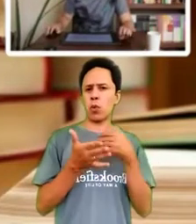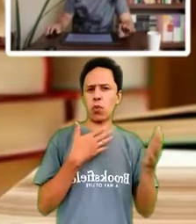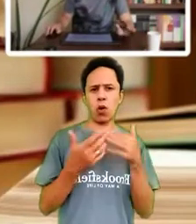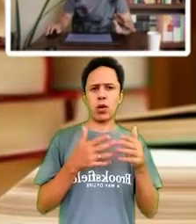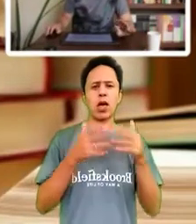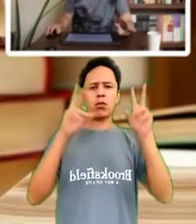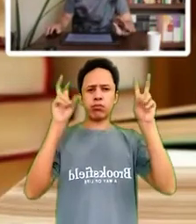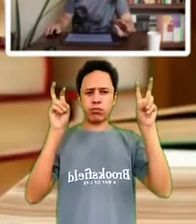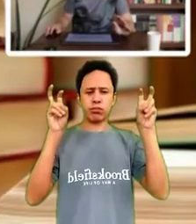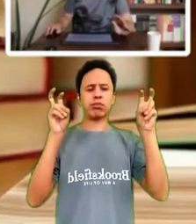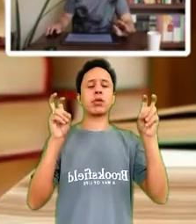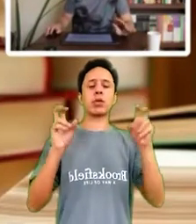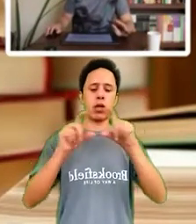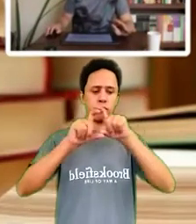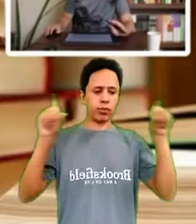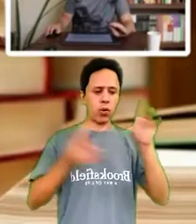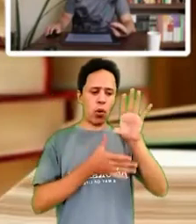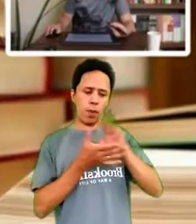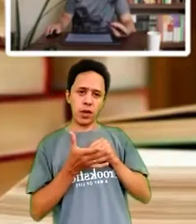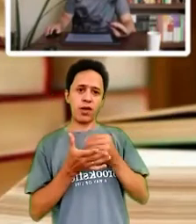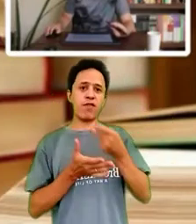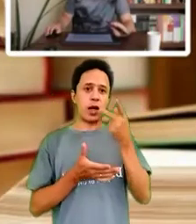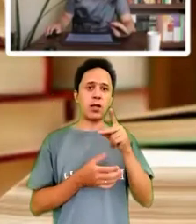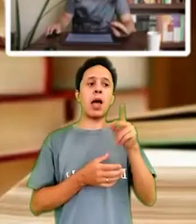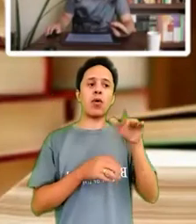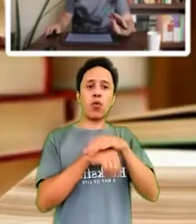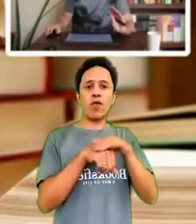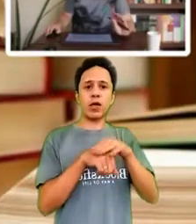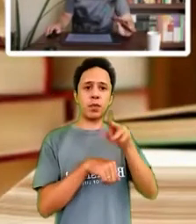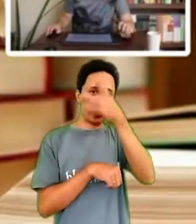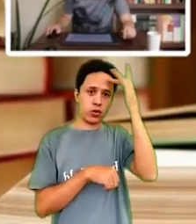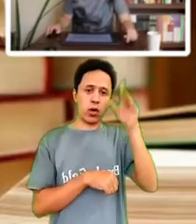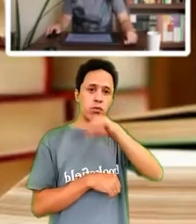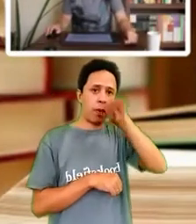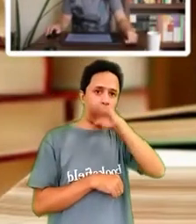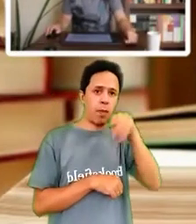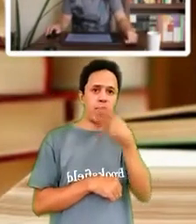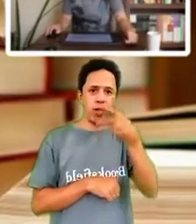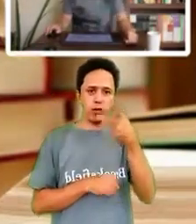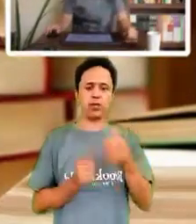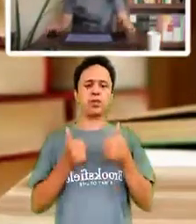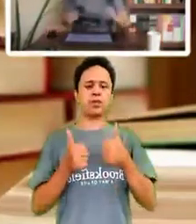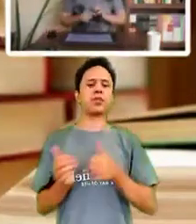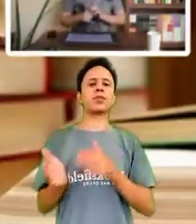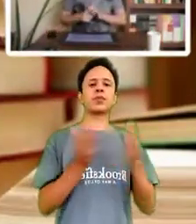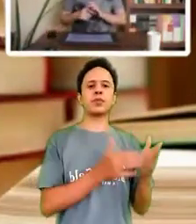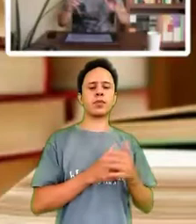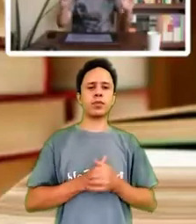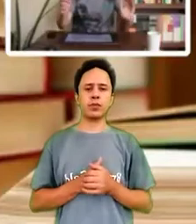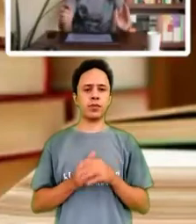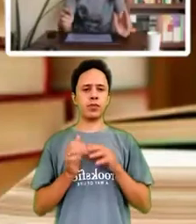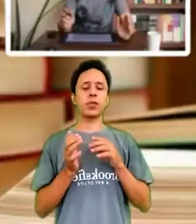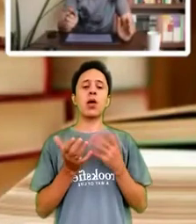desses trechos dizendo sobre essa oralidade, ok? Próxima questão então pra gente. Temos aqui as nossas duas